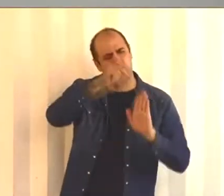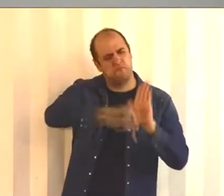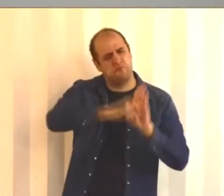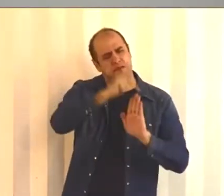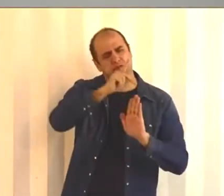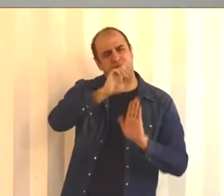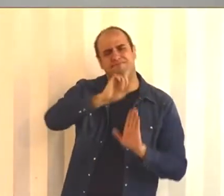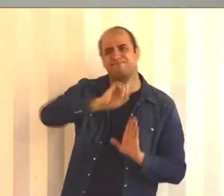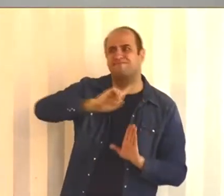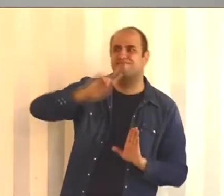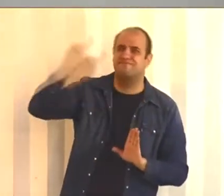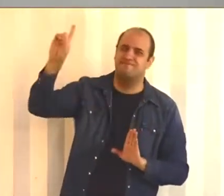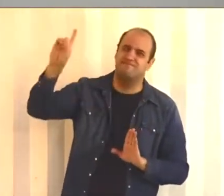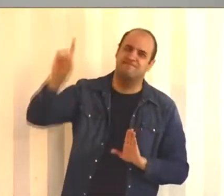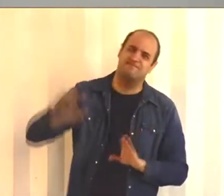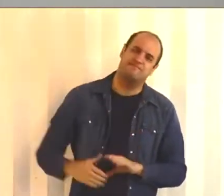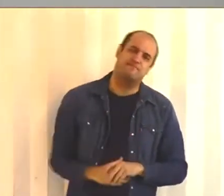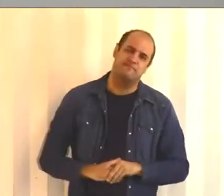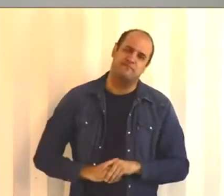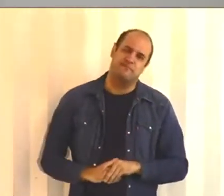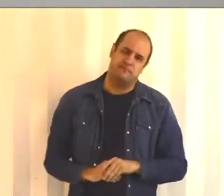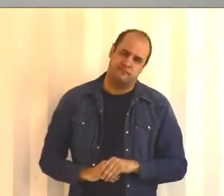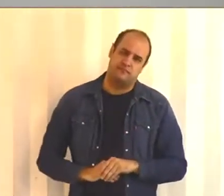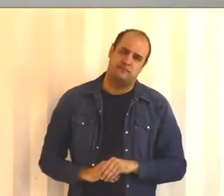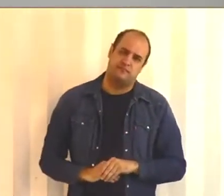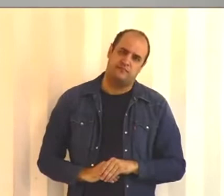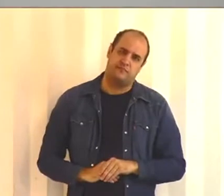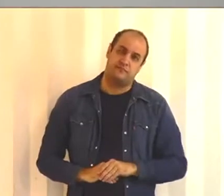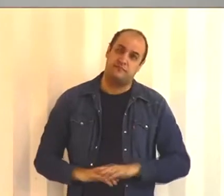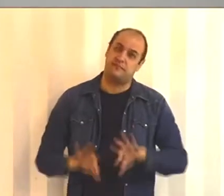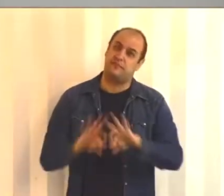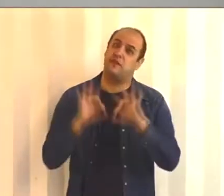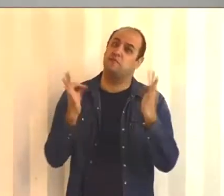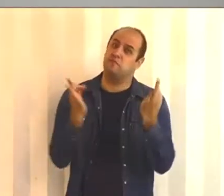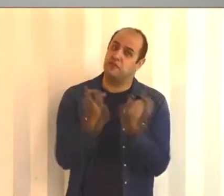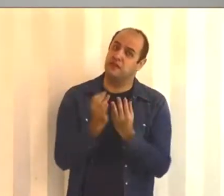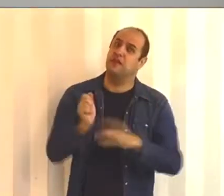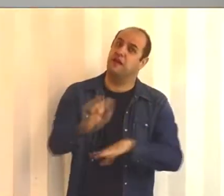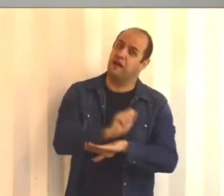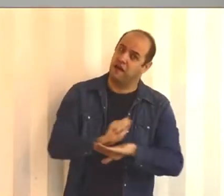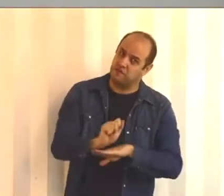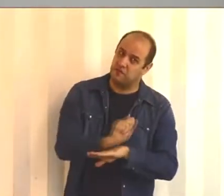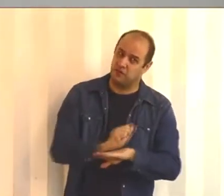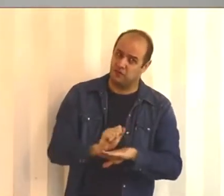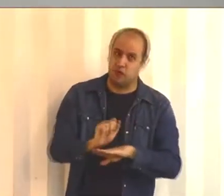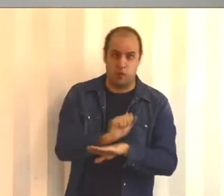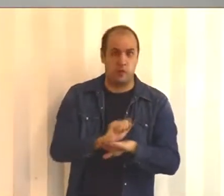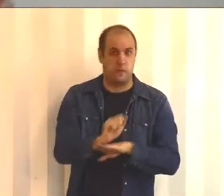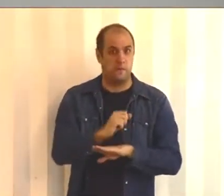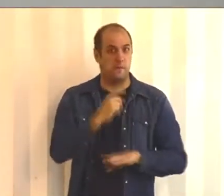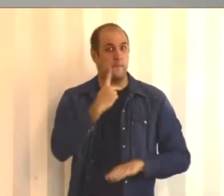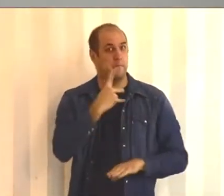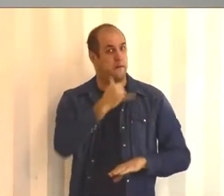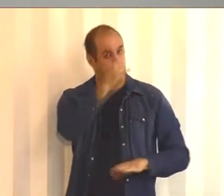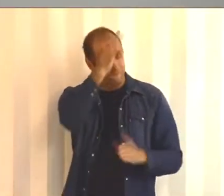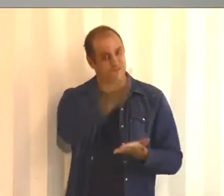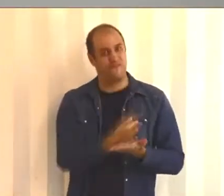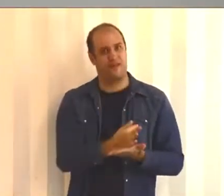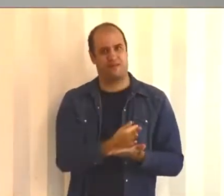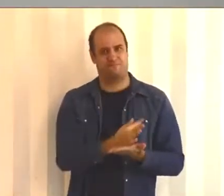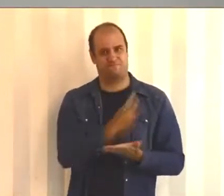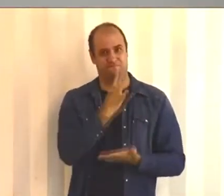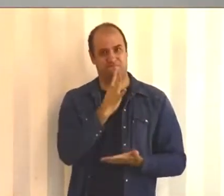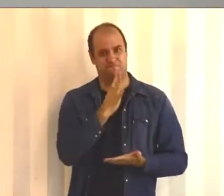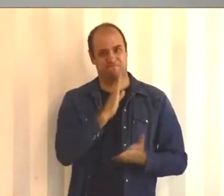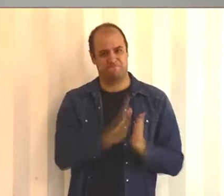por Deus. A família de Abraão e de Sara Abraão é chamado o pai da fé,